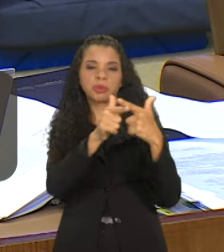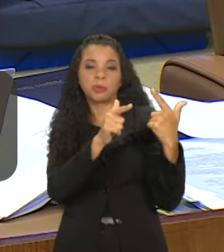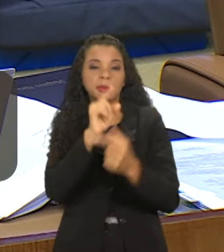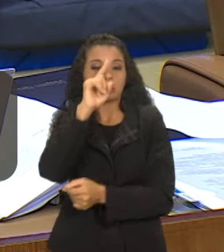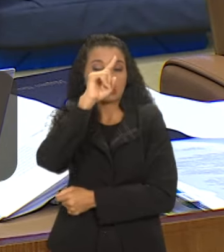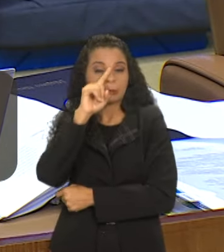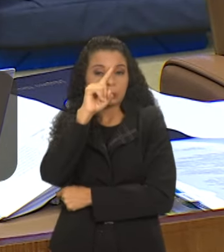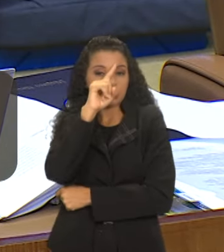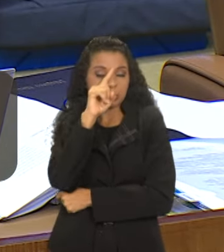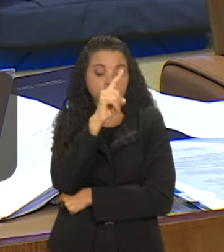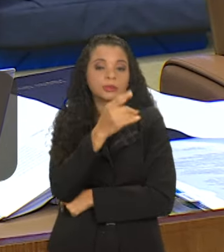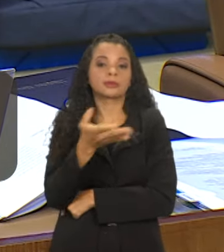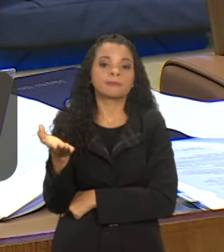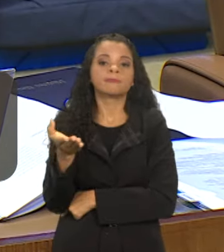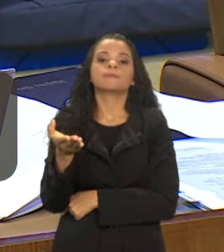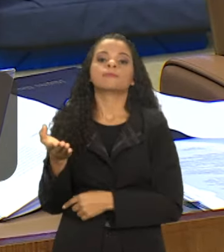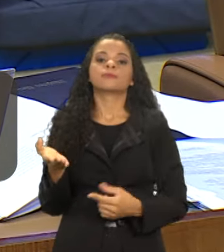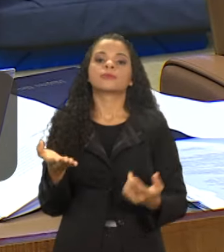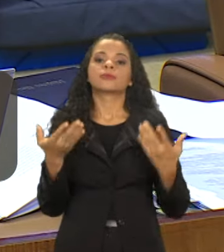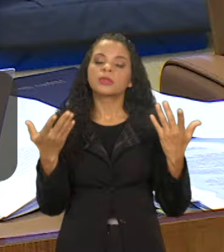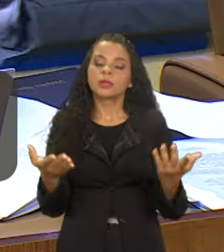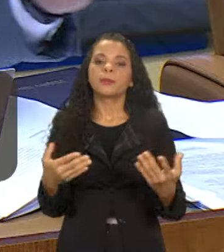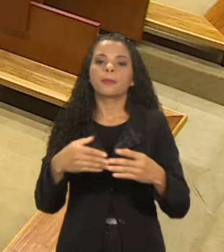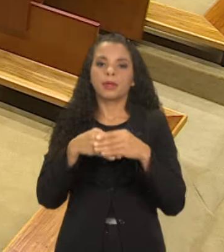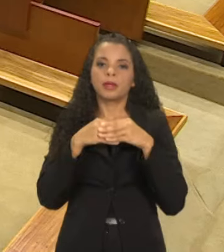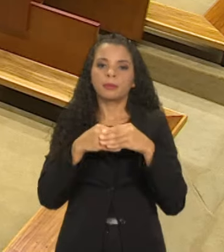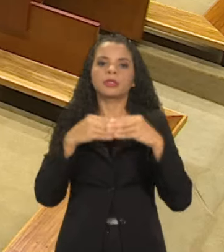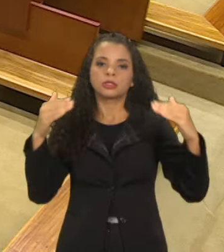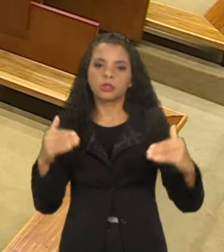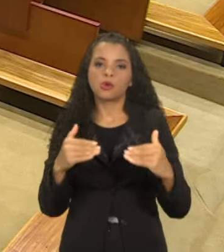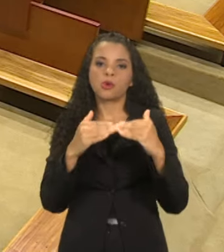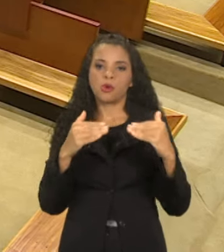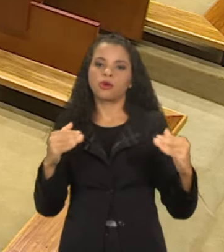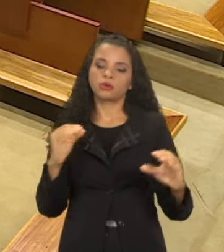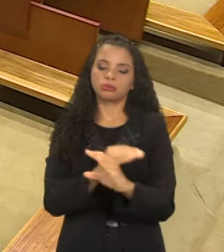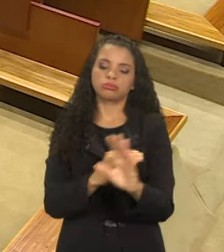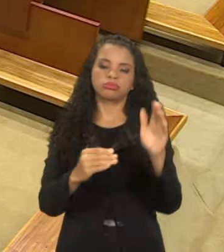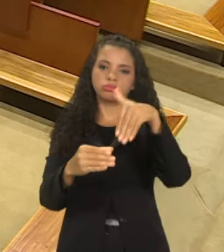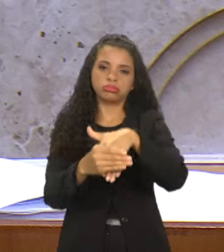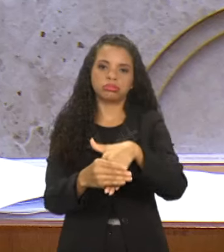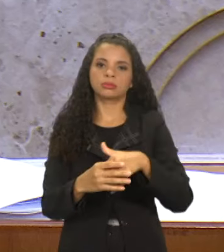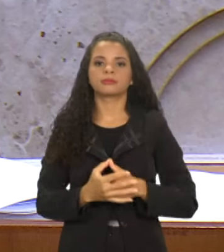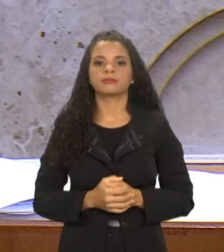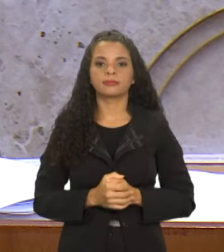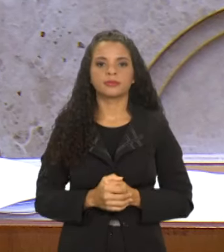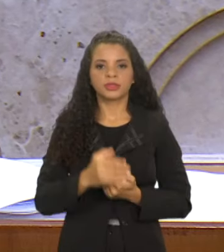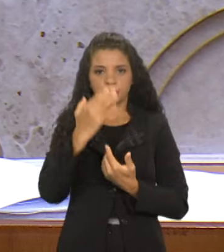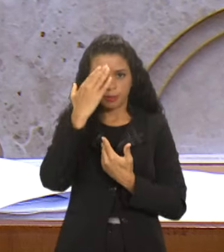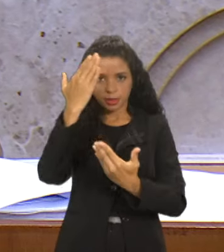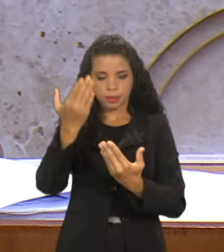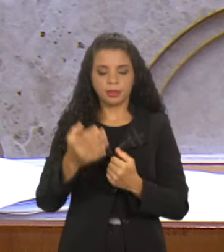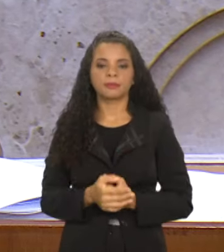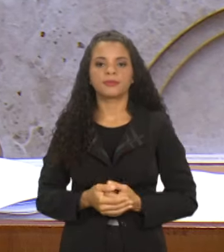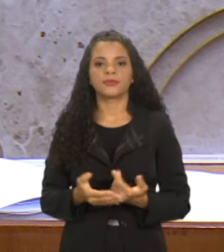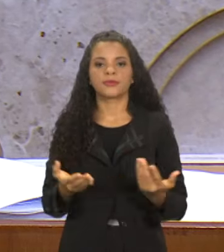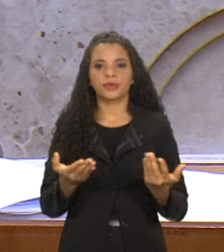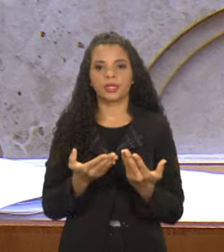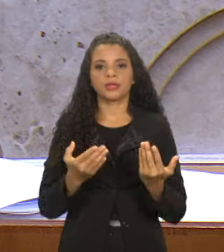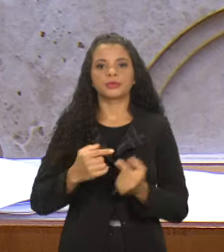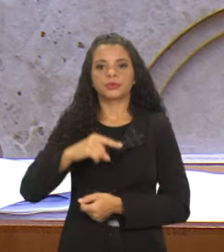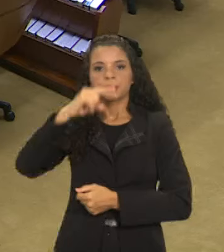novamente, parabenizando Vossa Excelência, homologo integralmente. Muito obrigado, ministro Alexandre de Moraes, ministro Luiz Edson Fachin.